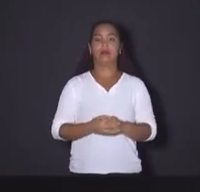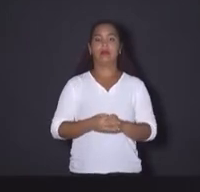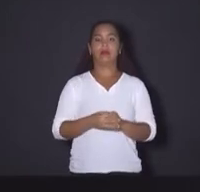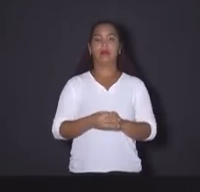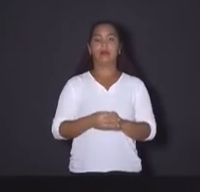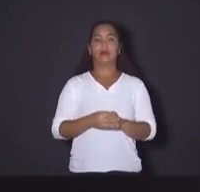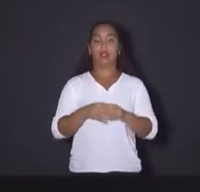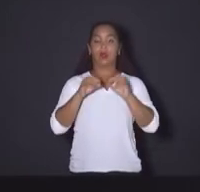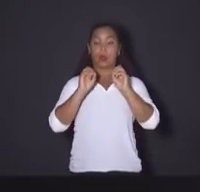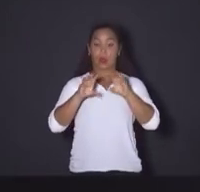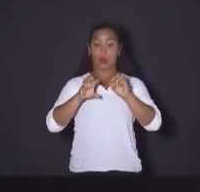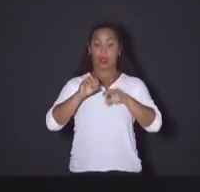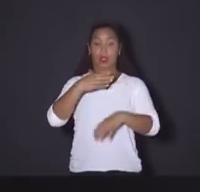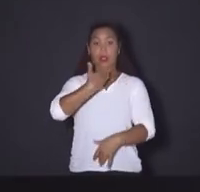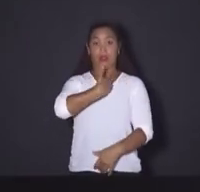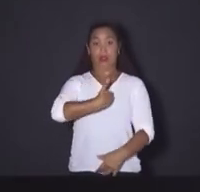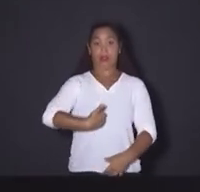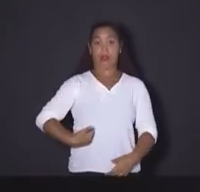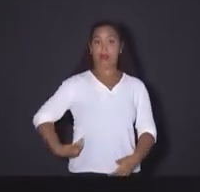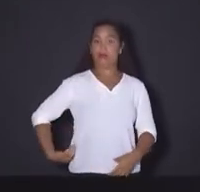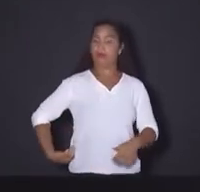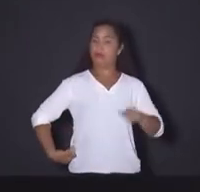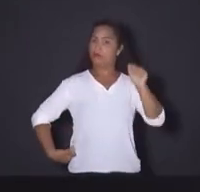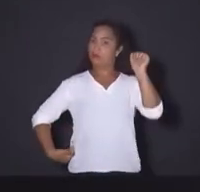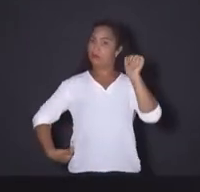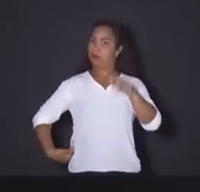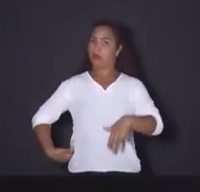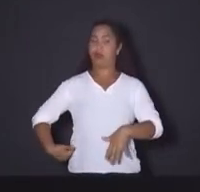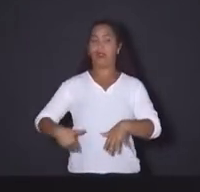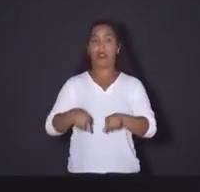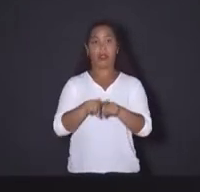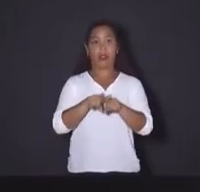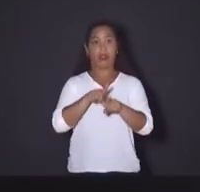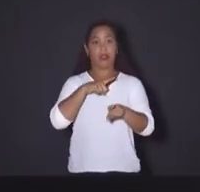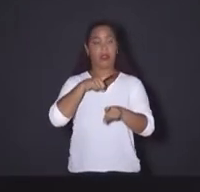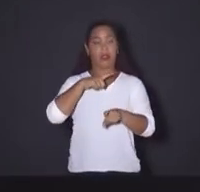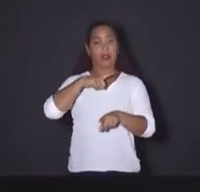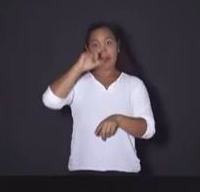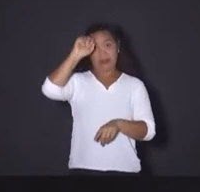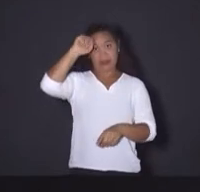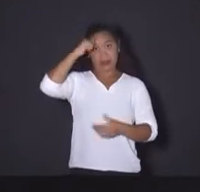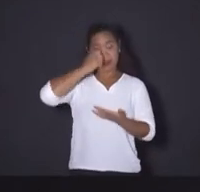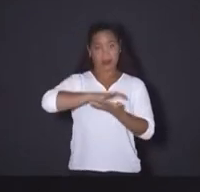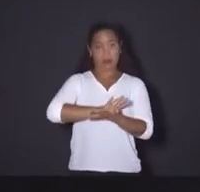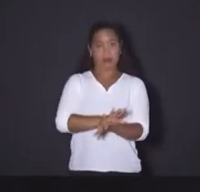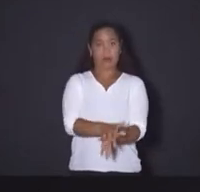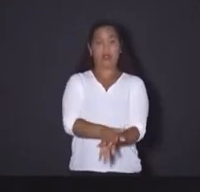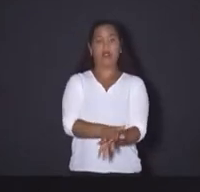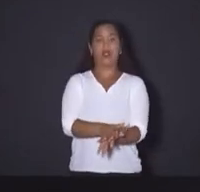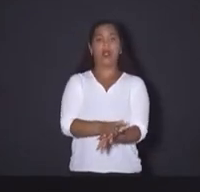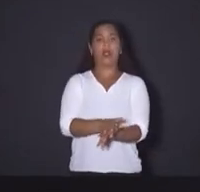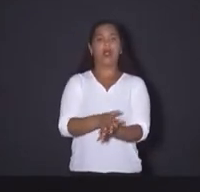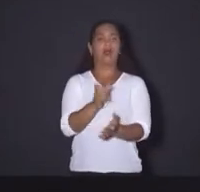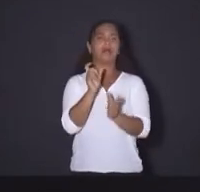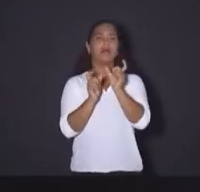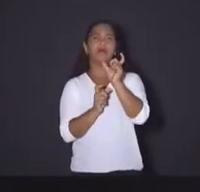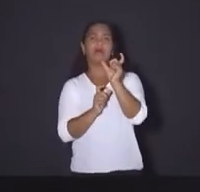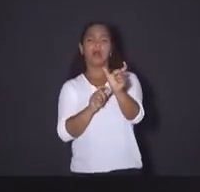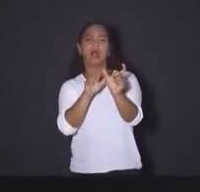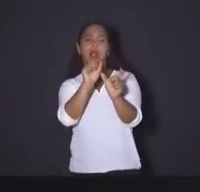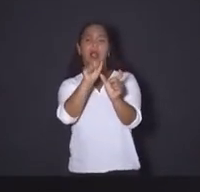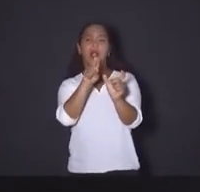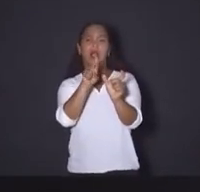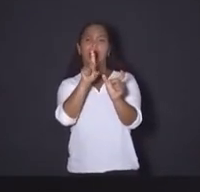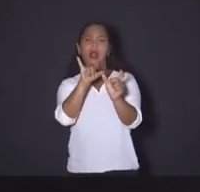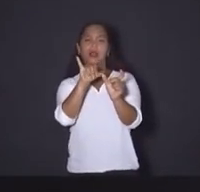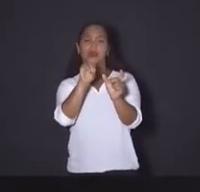educação pública, que é tão sucateada pelo racismo. E aí, quando me vem assim, falar audiovisual em espaços